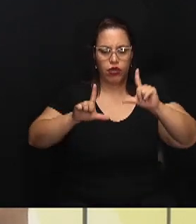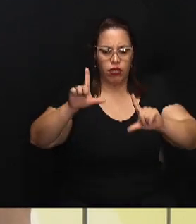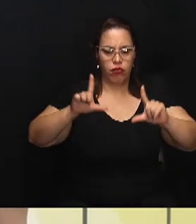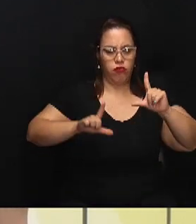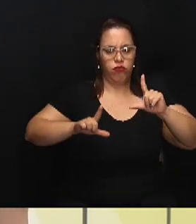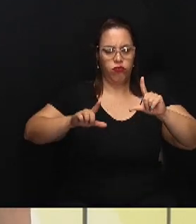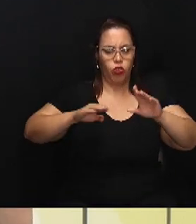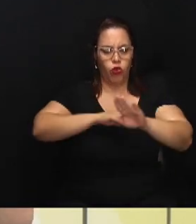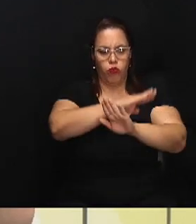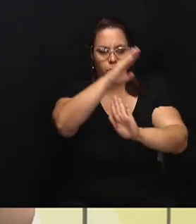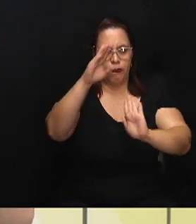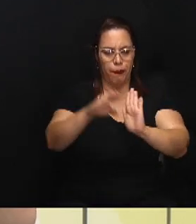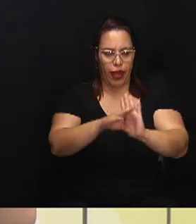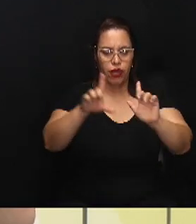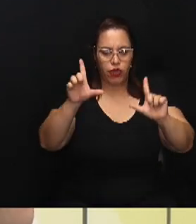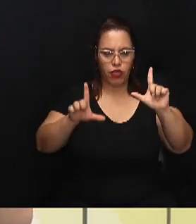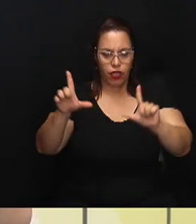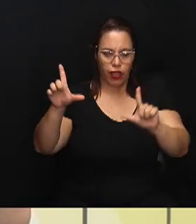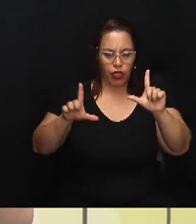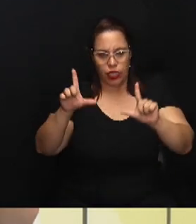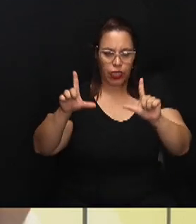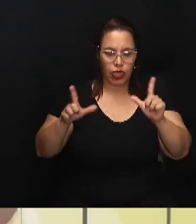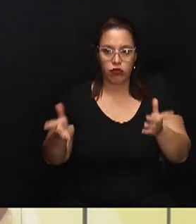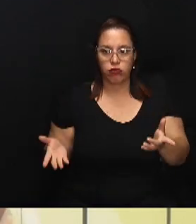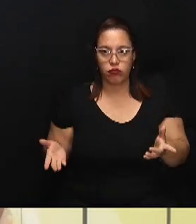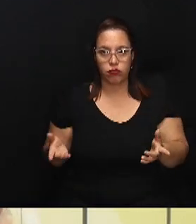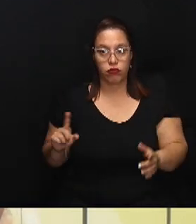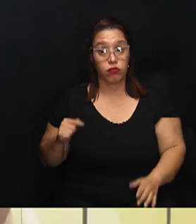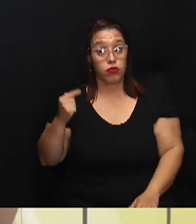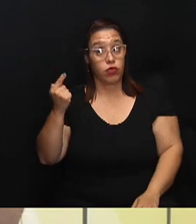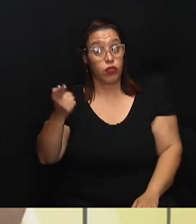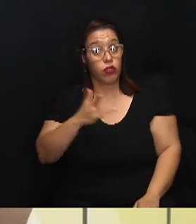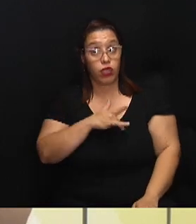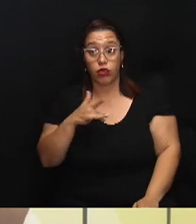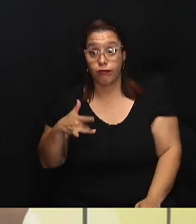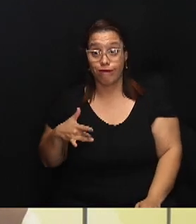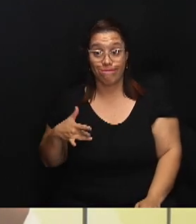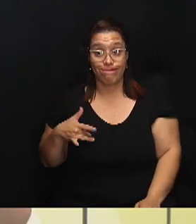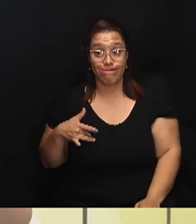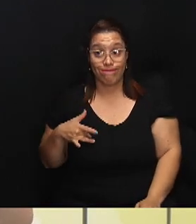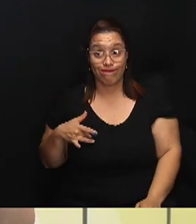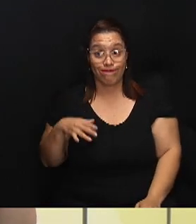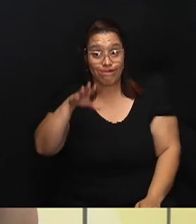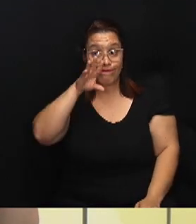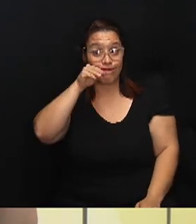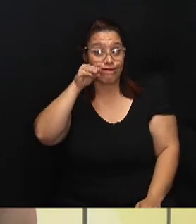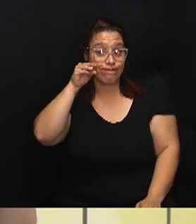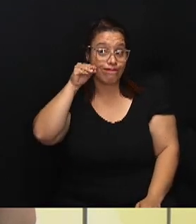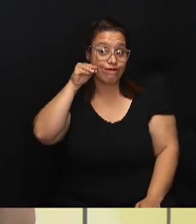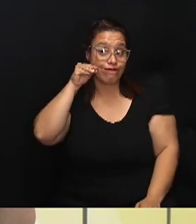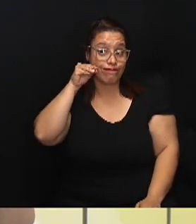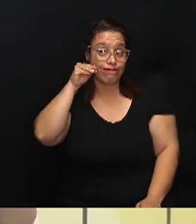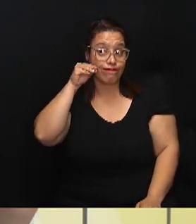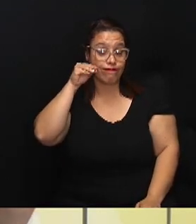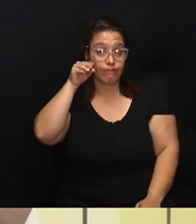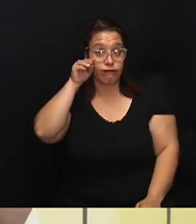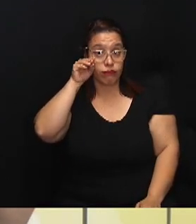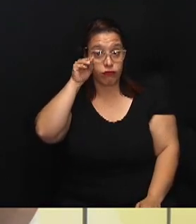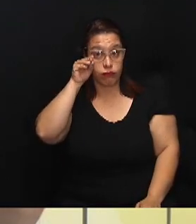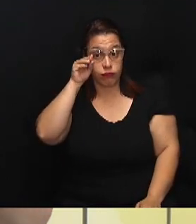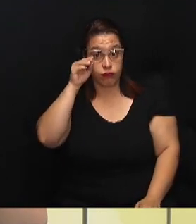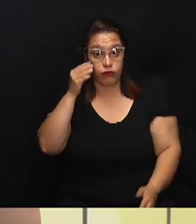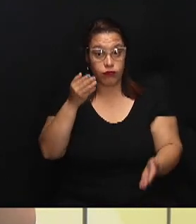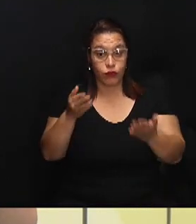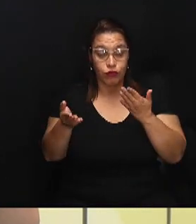Não é saudável. Mas, né, além do ser saudável, principalmente no adolescente, tem muito essa questão assim, de parâmetros